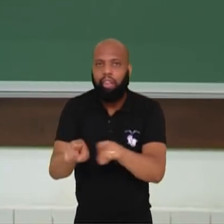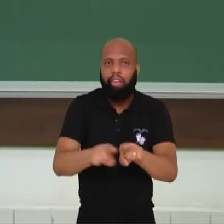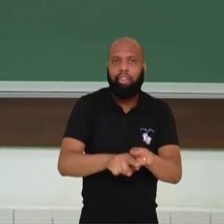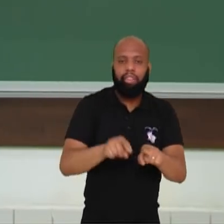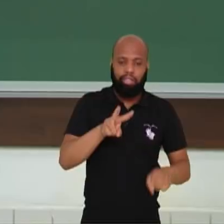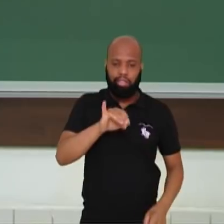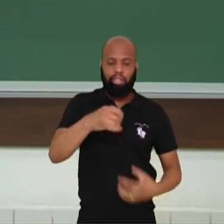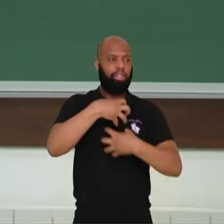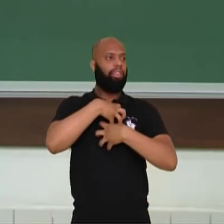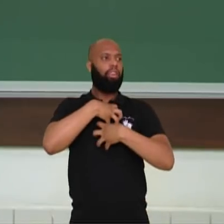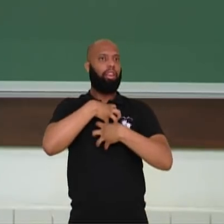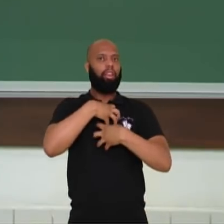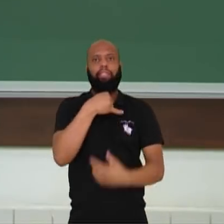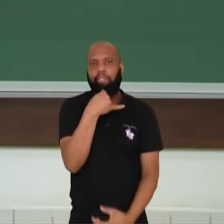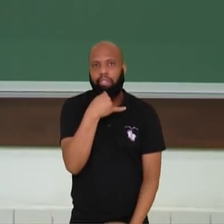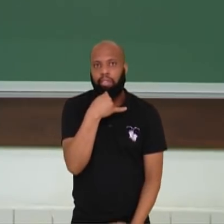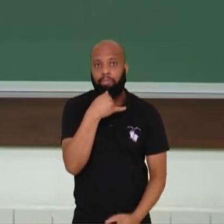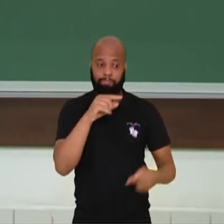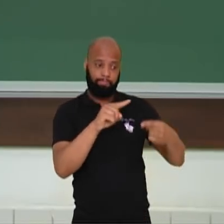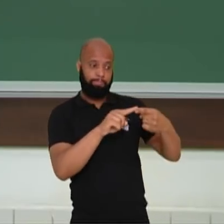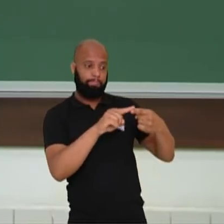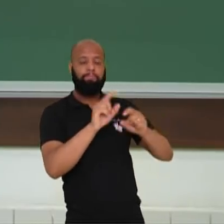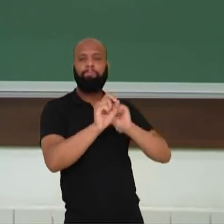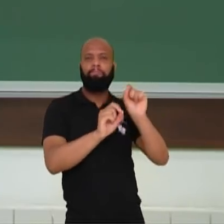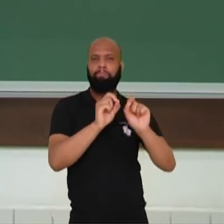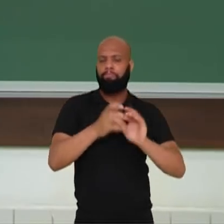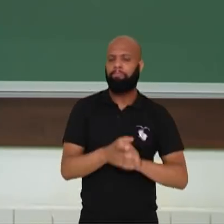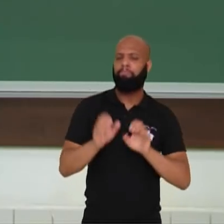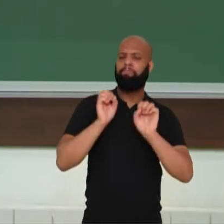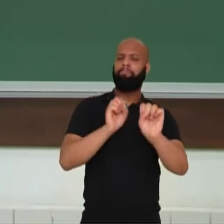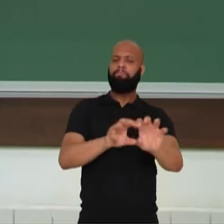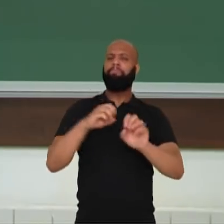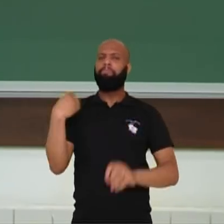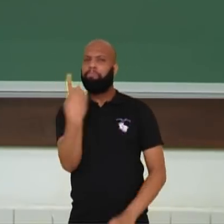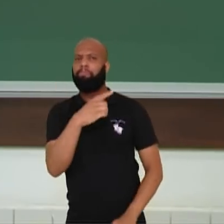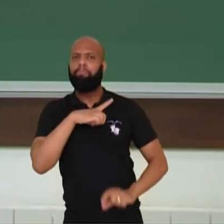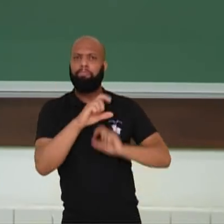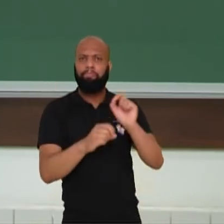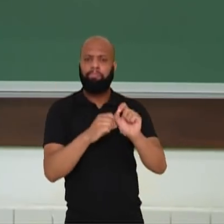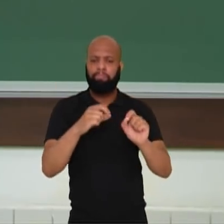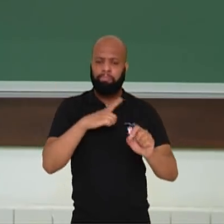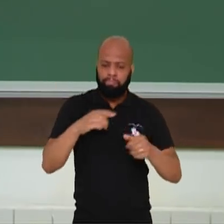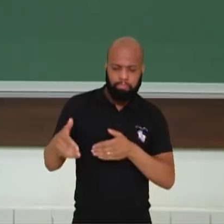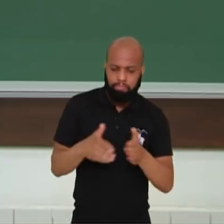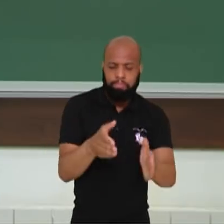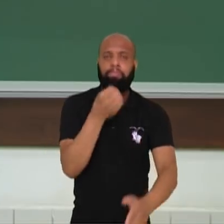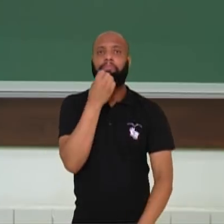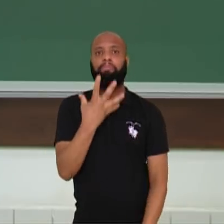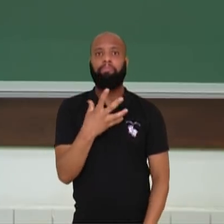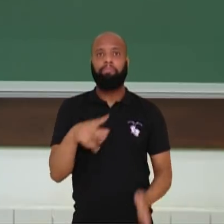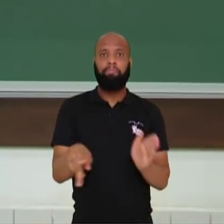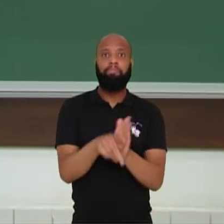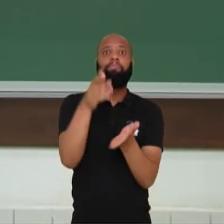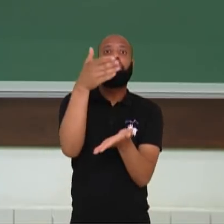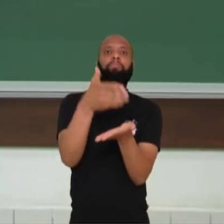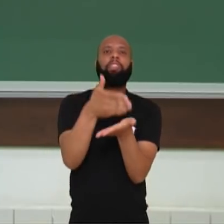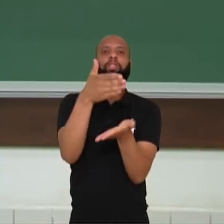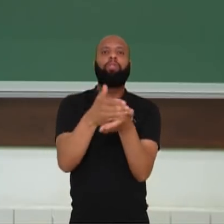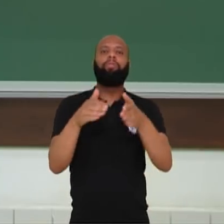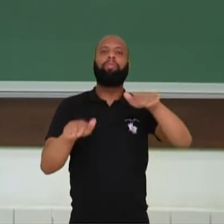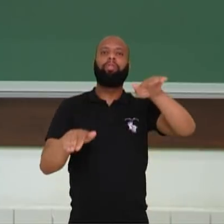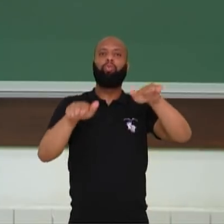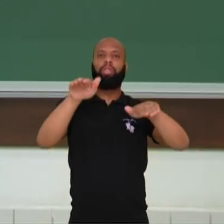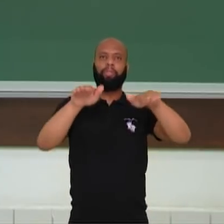para fazer. O que o Epicuro ensinava era que nós devemos andar pelo bom caminho que está no meio, a